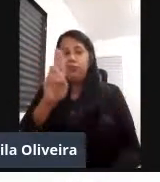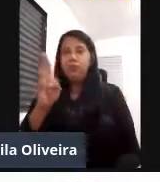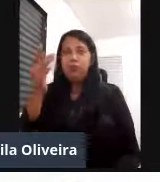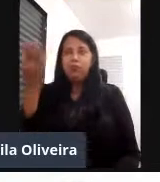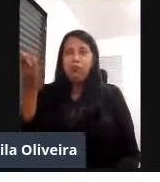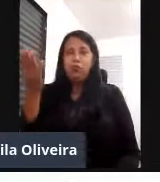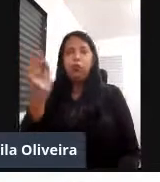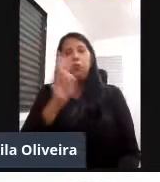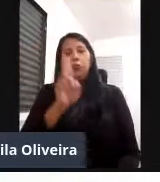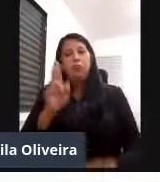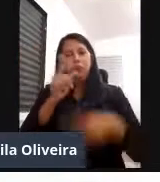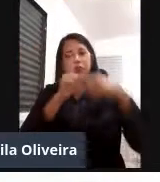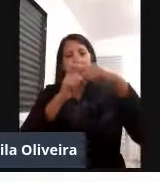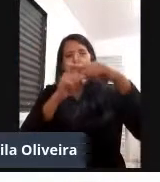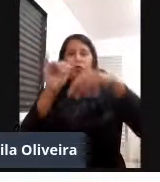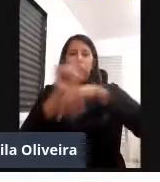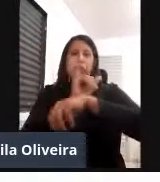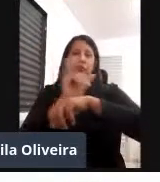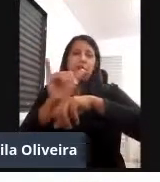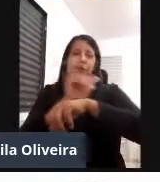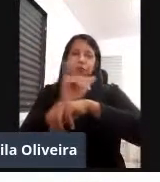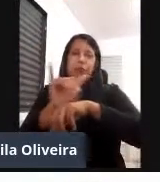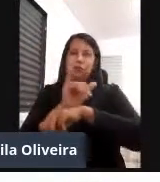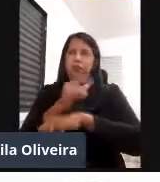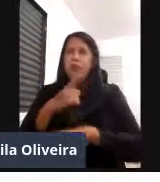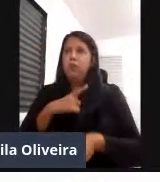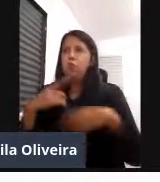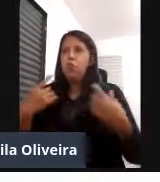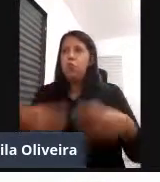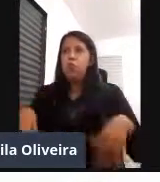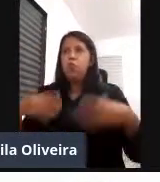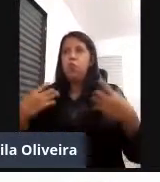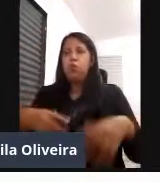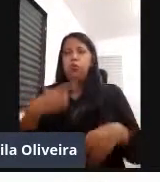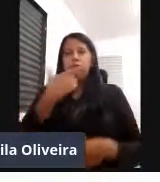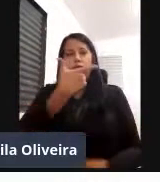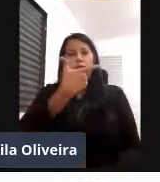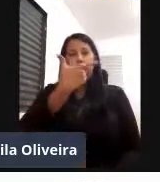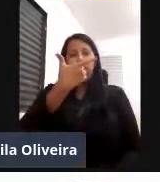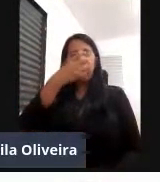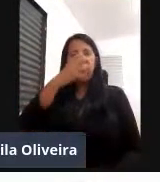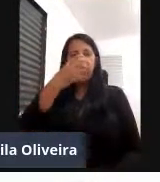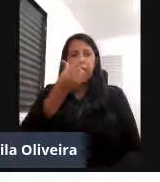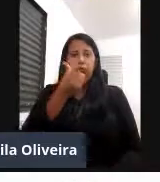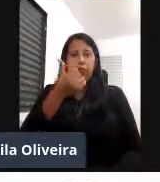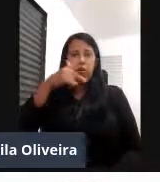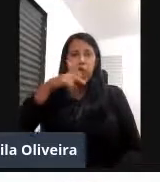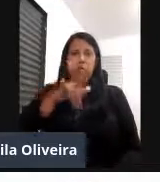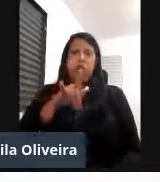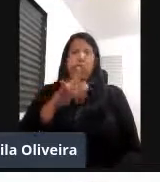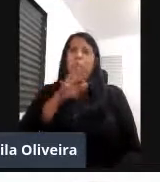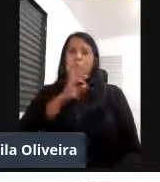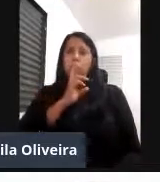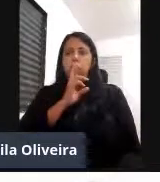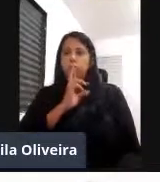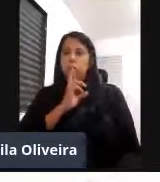Então, a gente vê que foram 256 mil resultados.